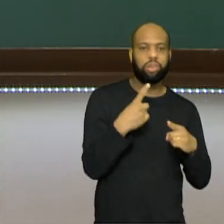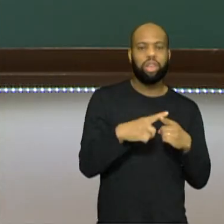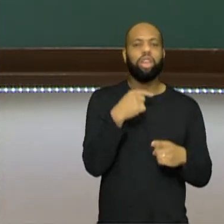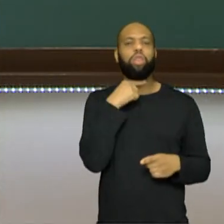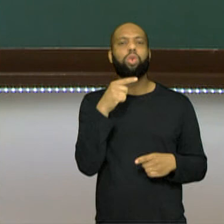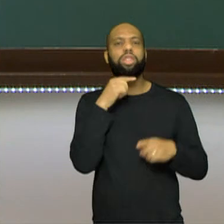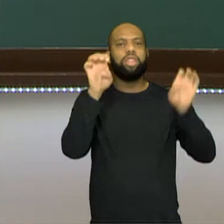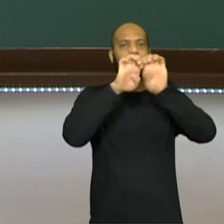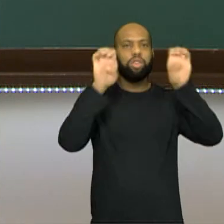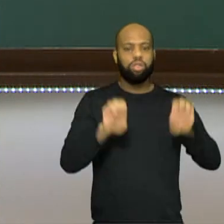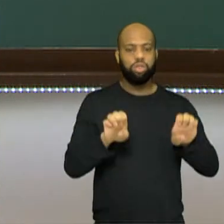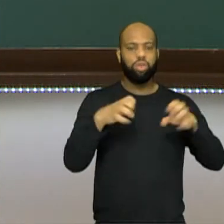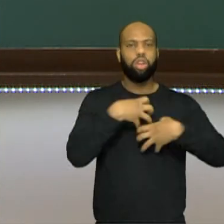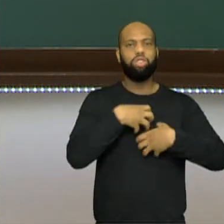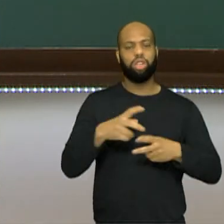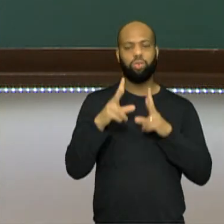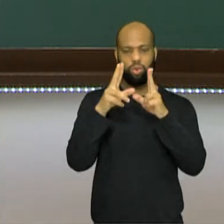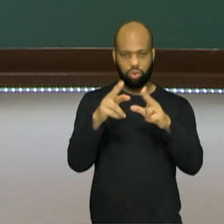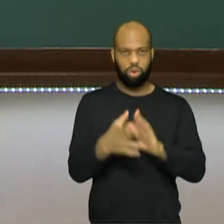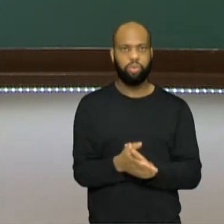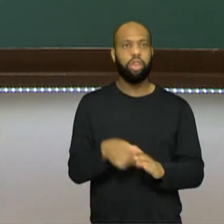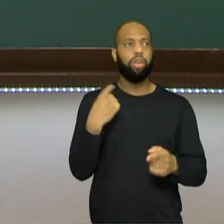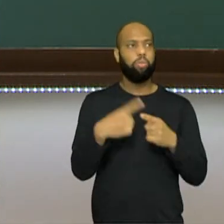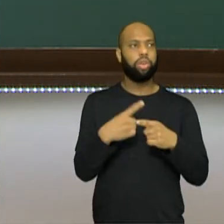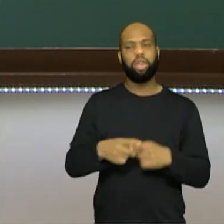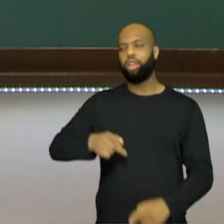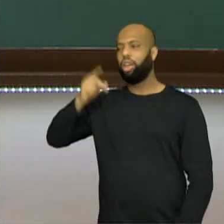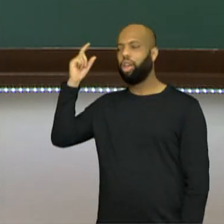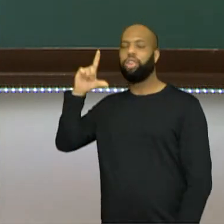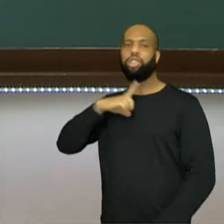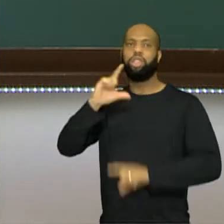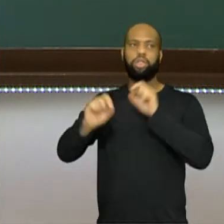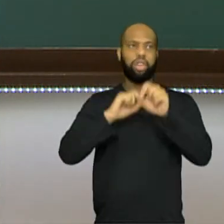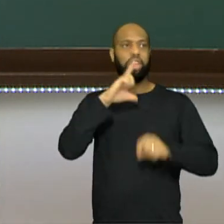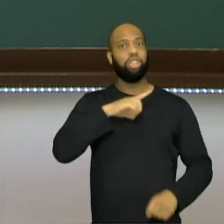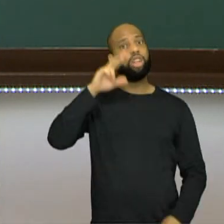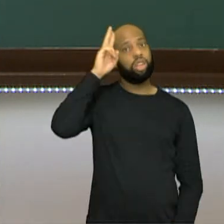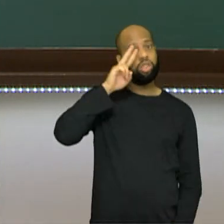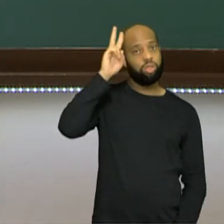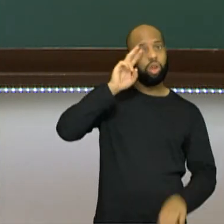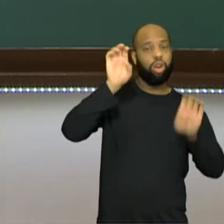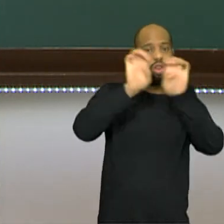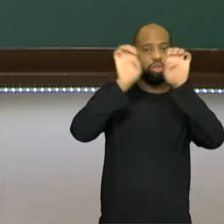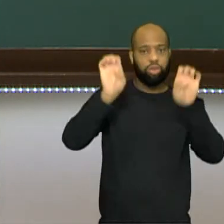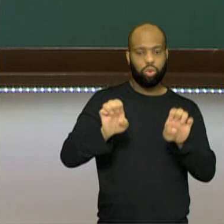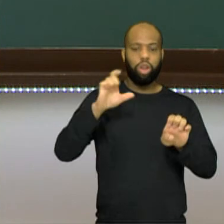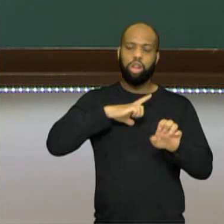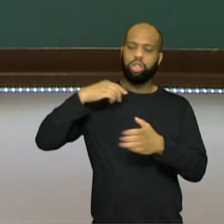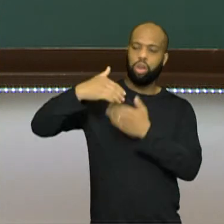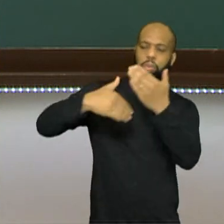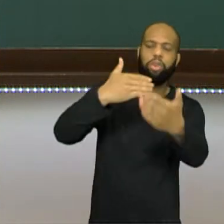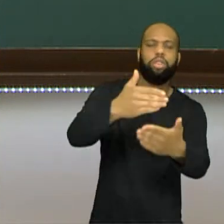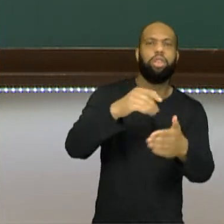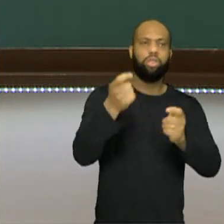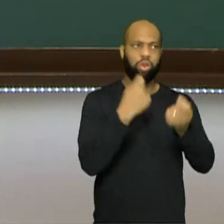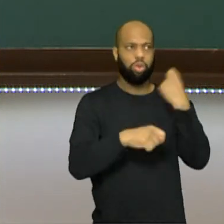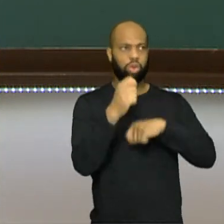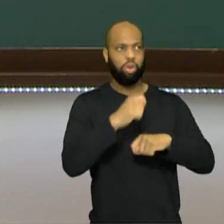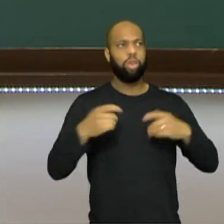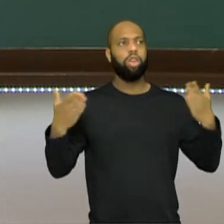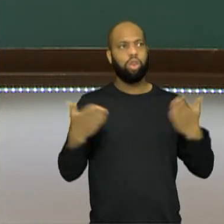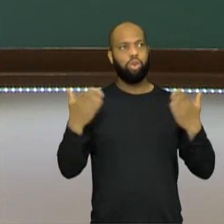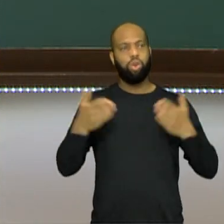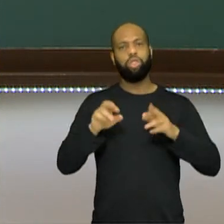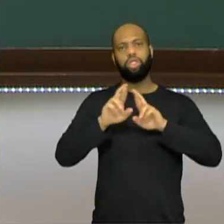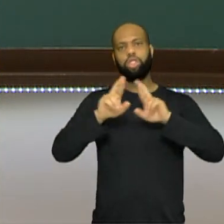estruturar da mesma maneira. Naquela época tínhamos uma história, estávamos passando por um processo econômico, e